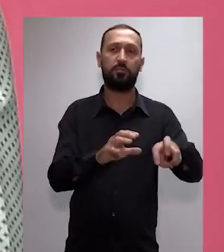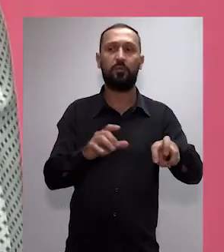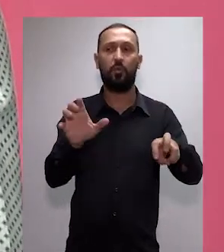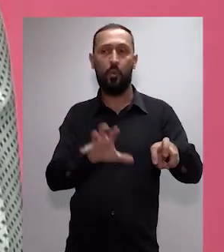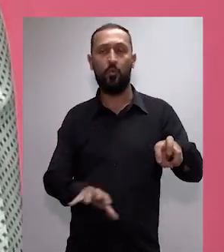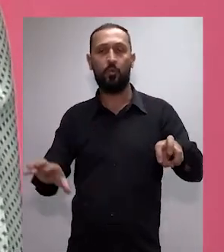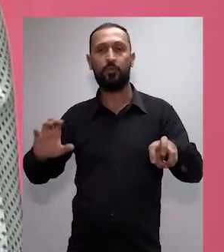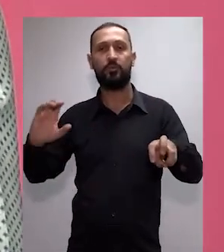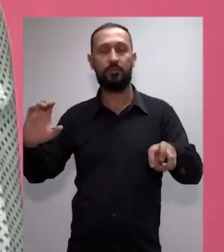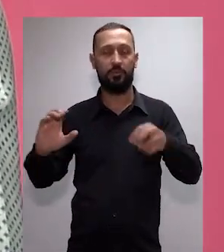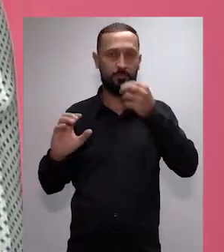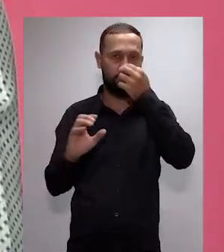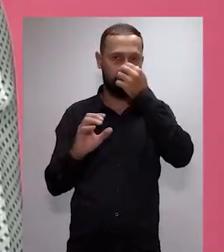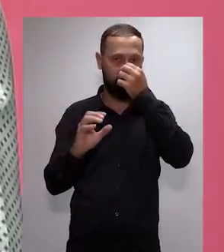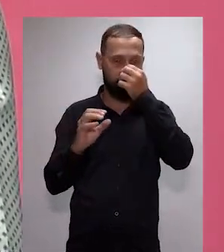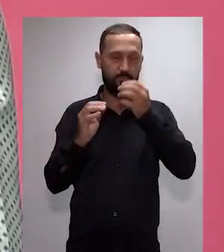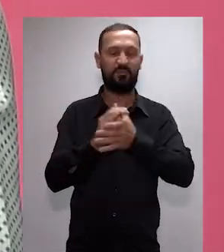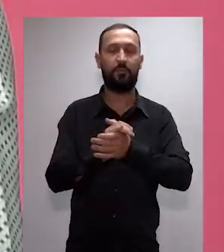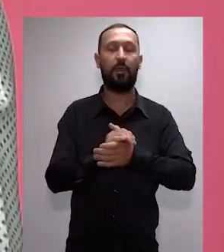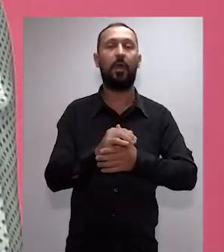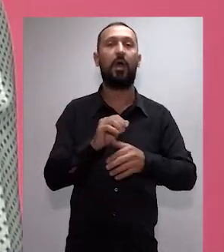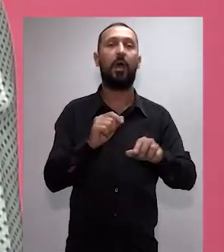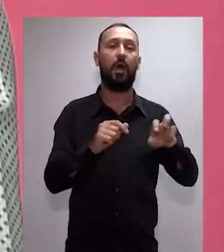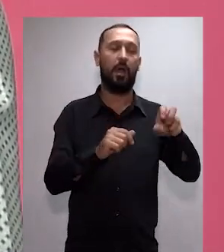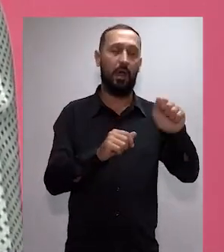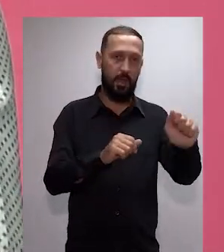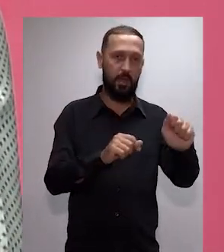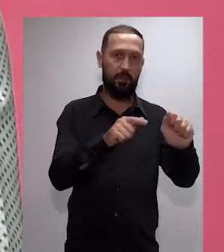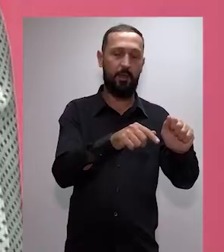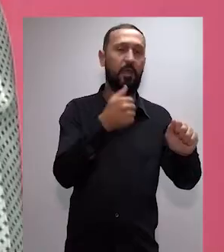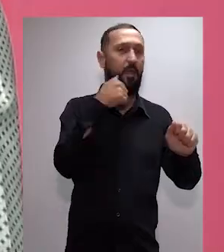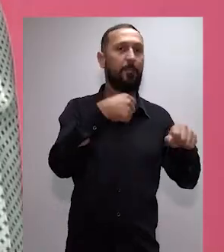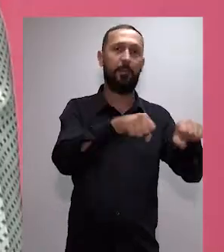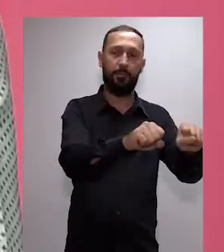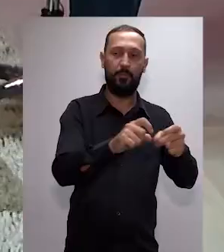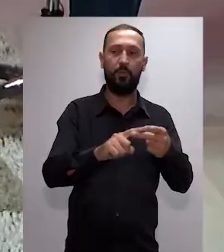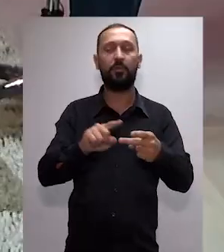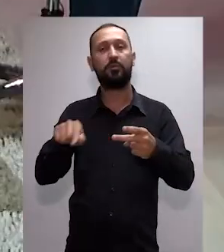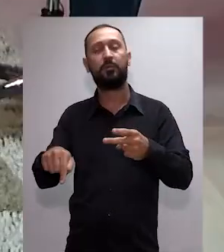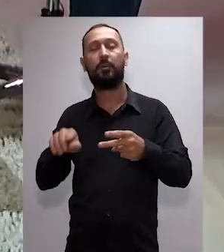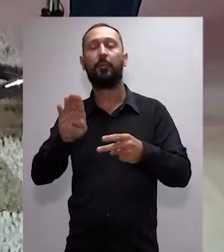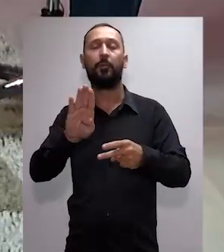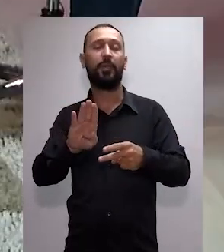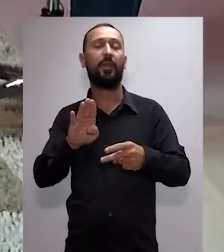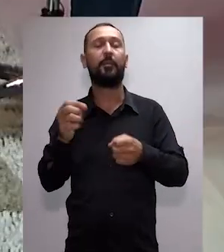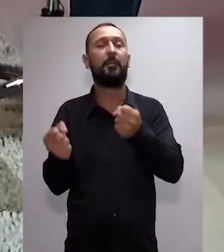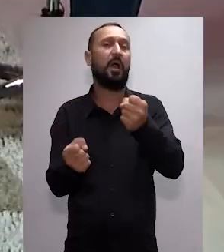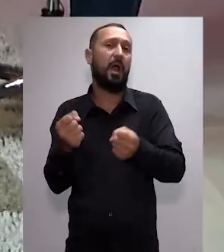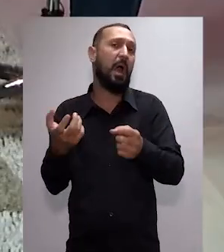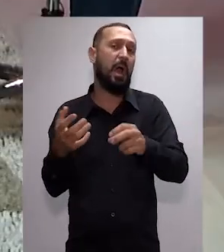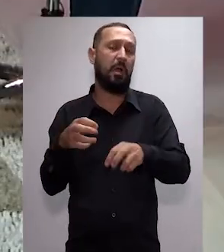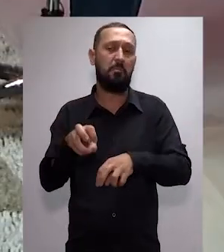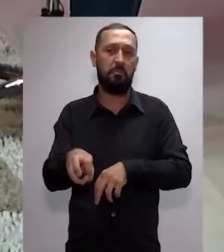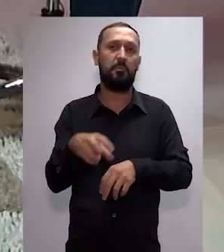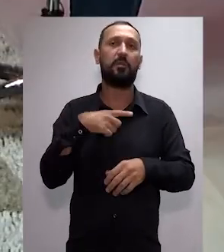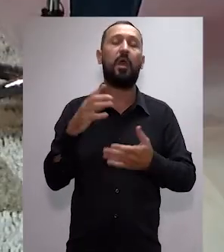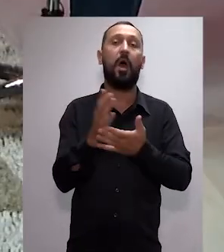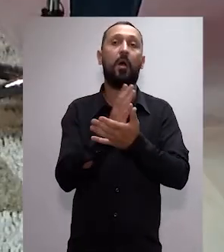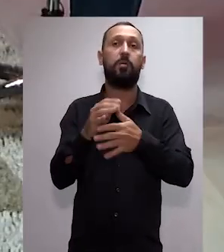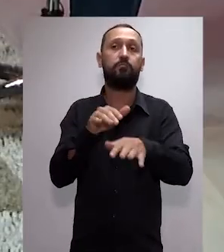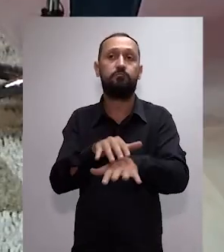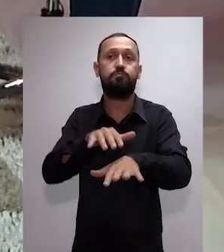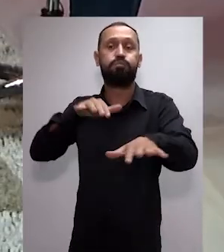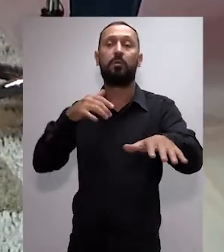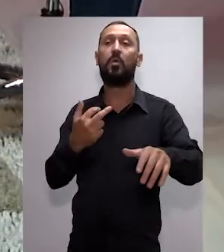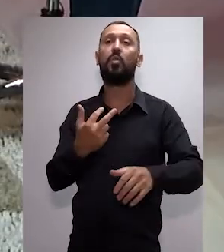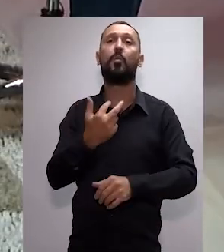categoria C. Popularmente dizendo, categoria A é para moto, categoria B é para carro. Mas muita gente fala, mas existem algumas caminhonetes